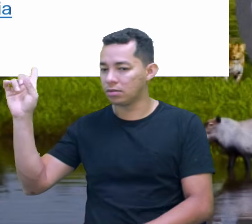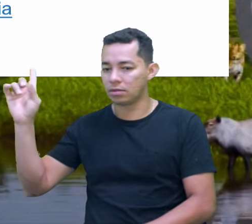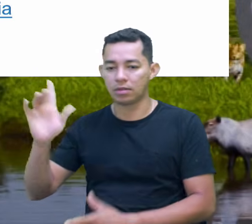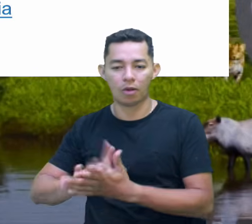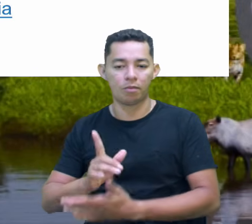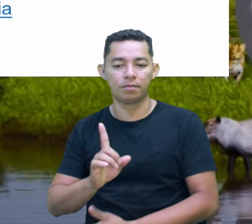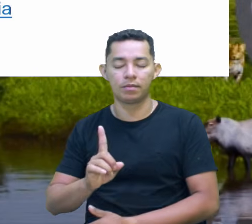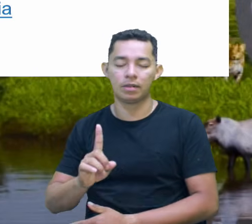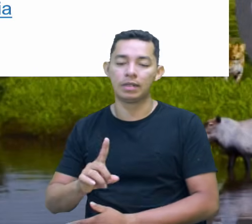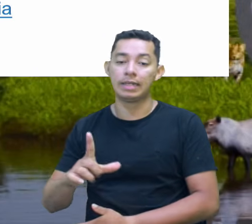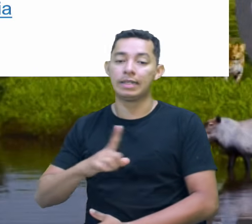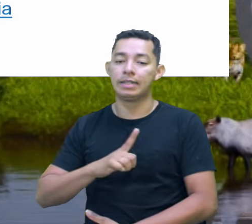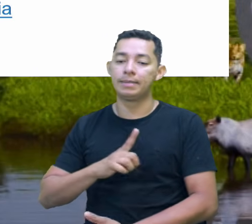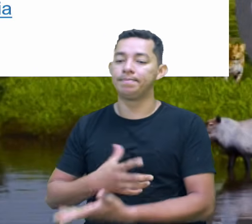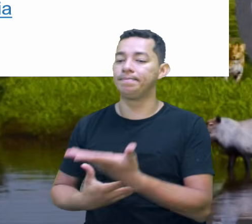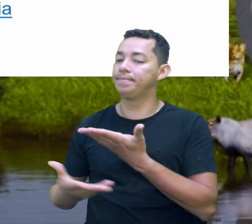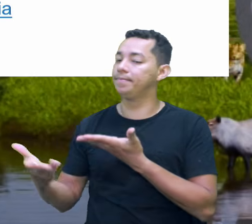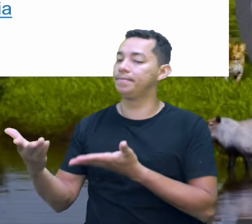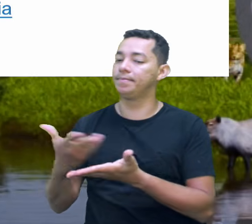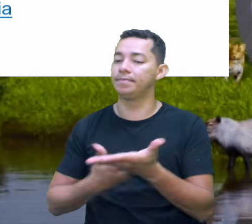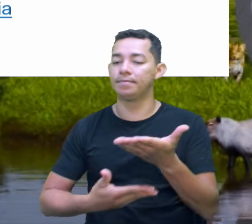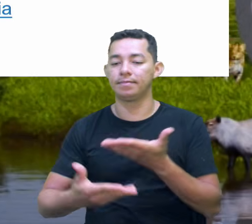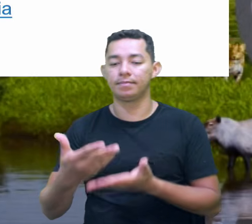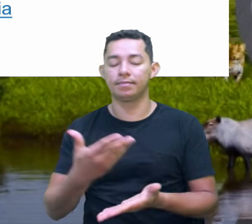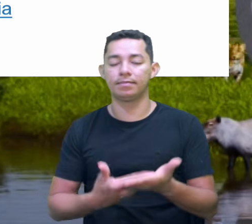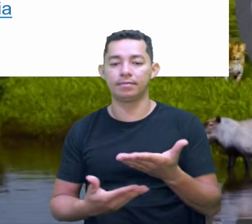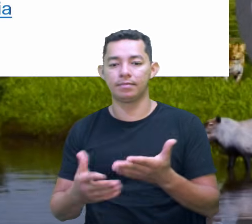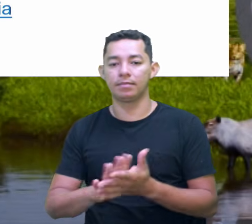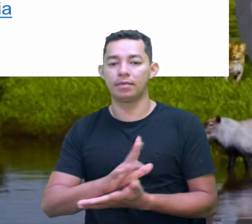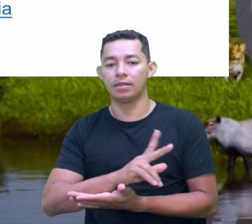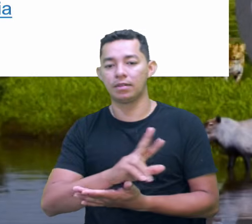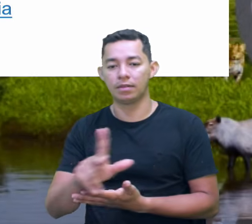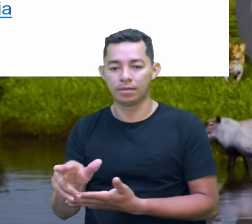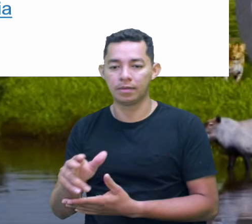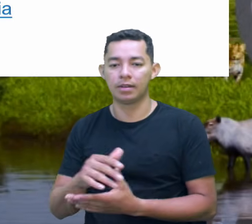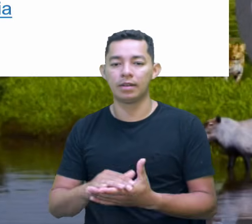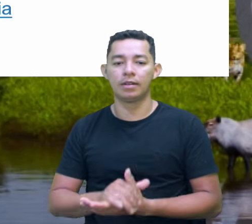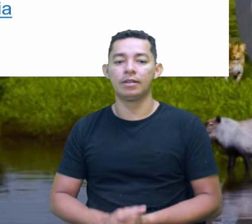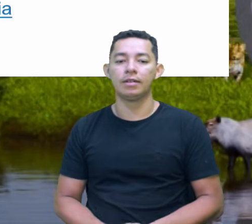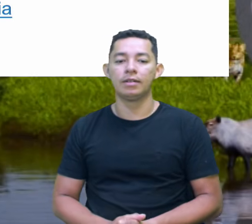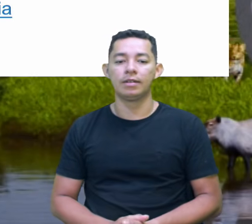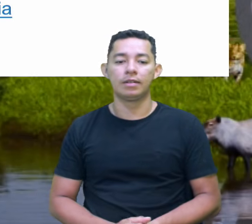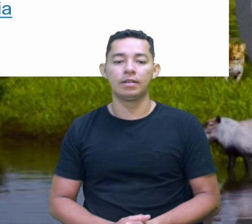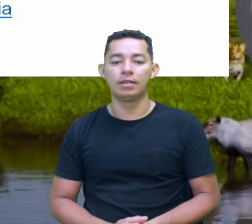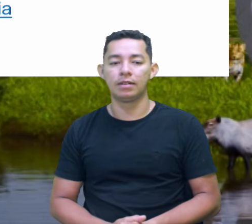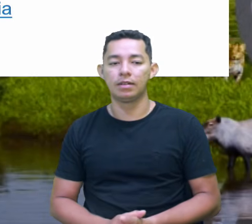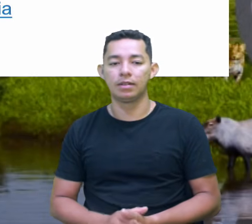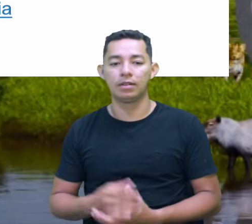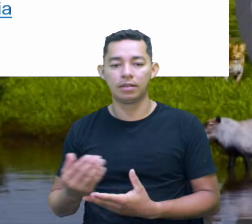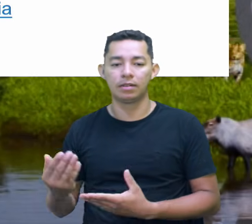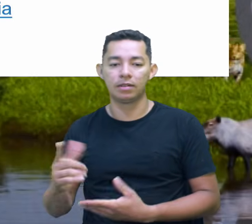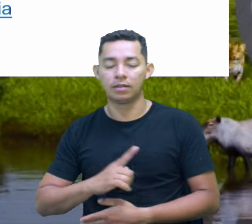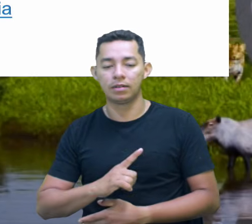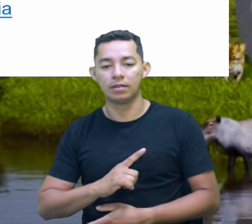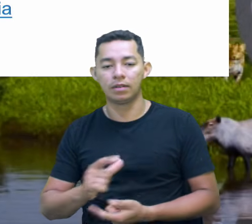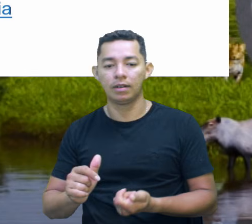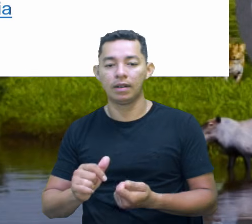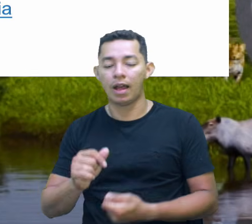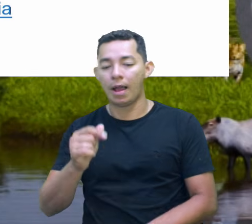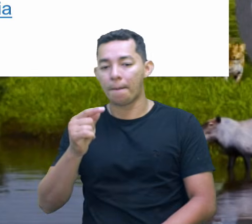vai envolver vários fatores. Olha aí que interessante, a gente tem aqui, pronto. Para